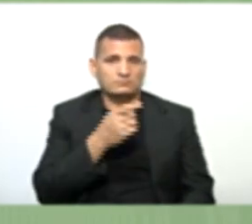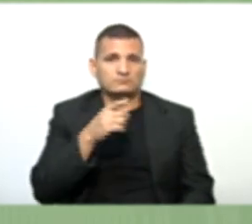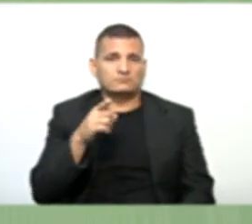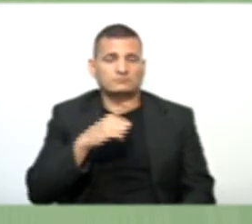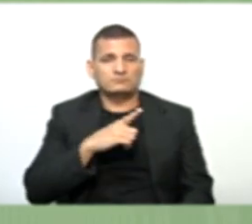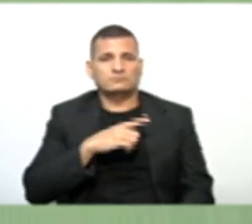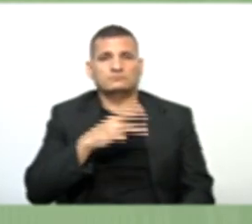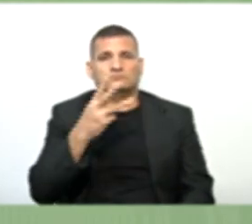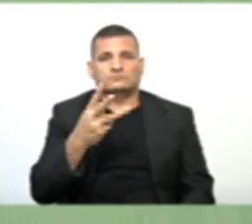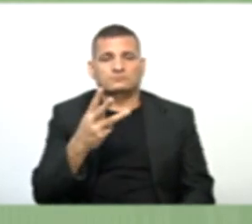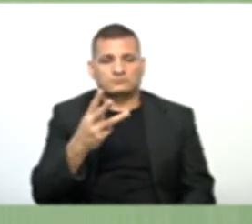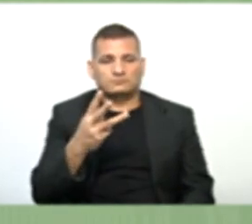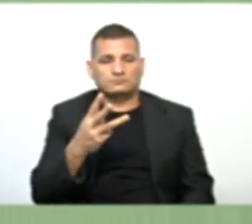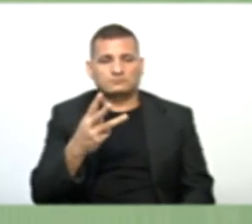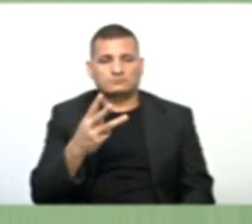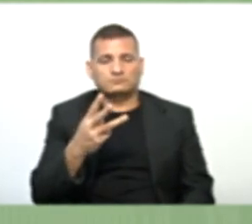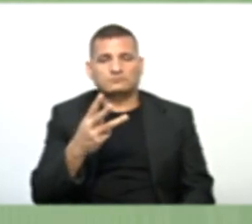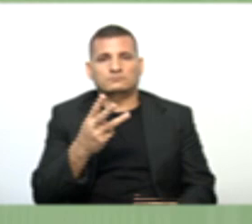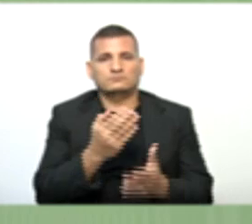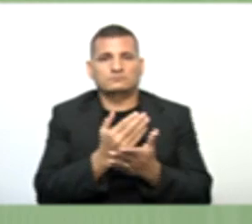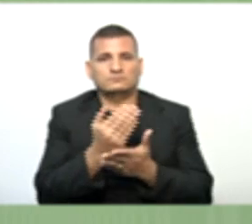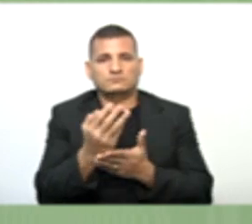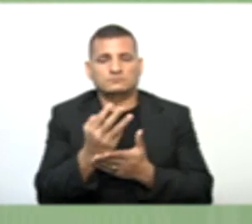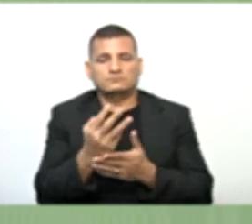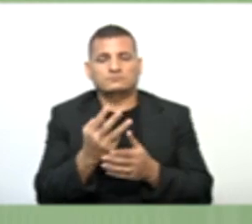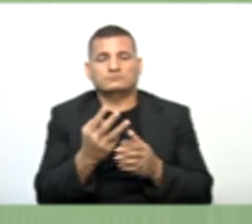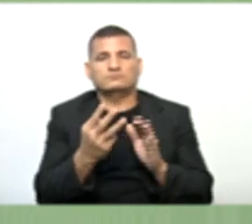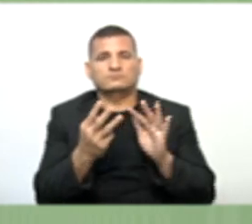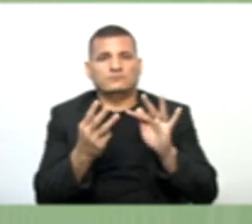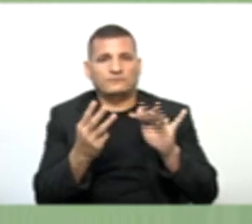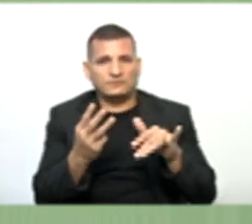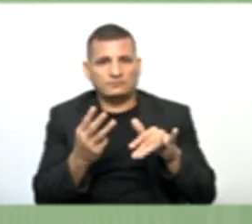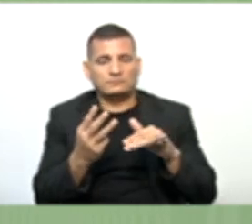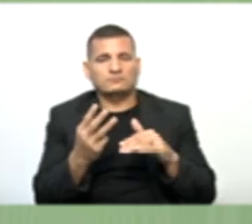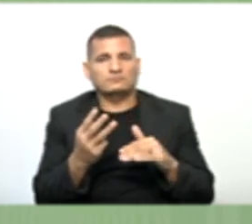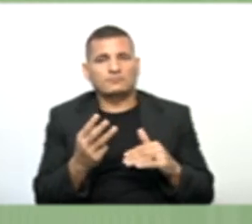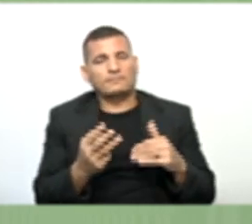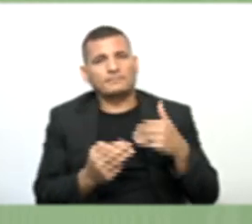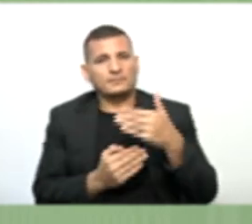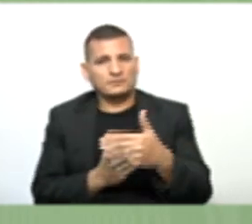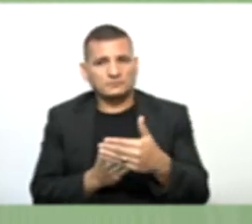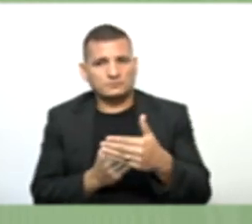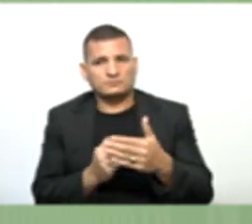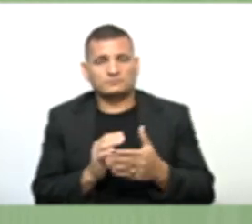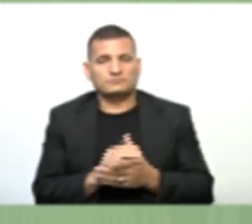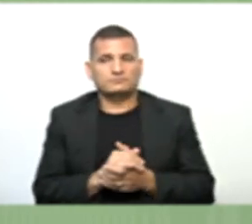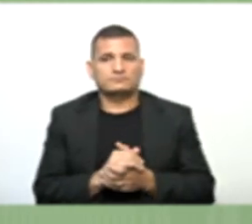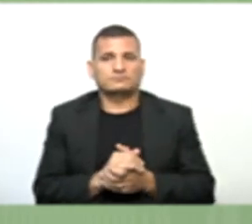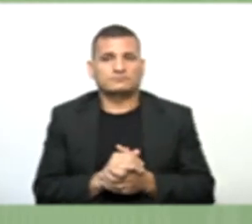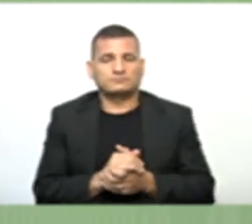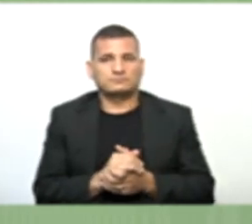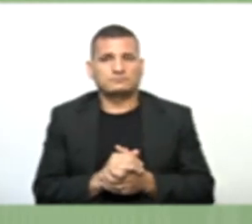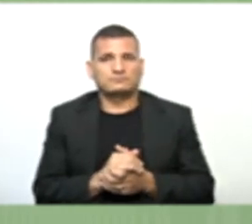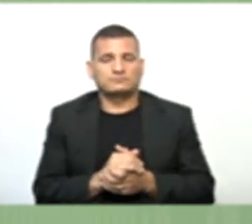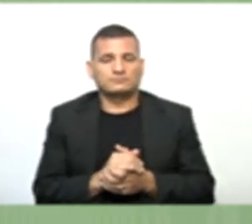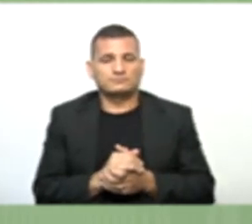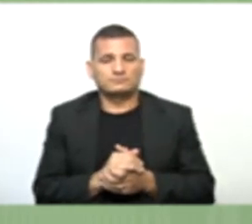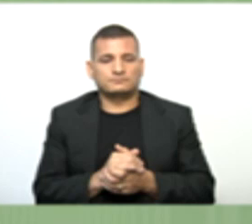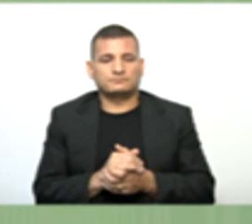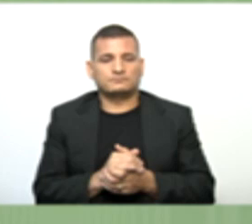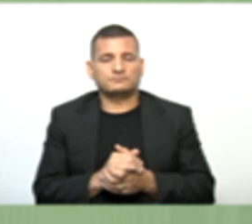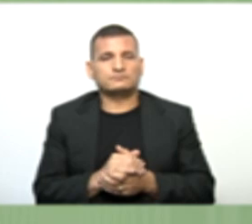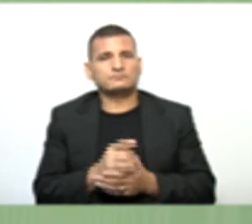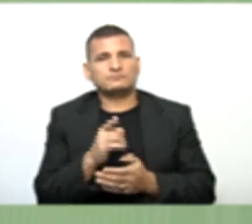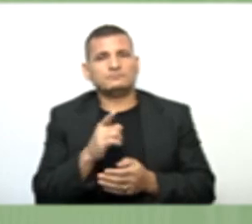elementos, basicamente, que é o início, o fim e o passo. Então, ele vai partir de um determinado valor,